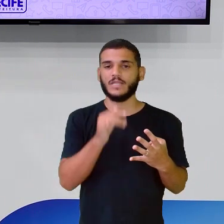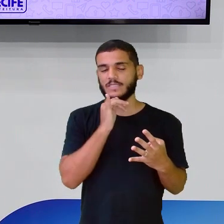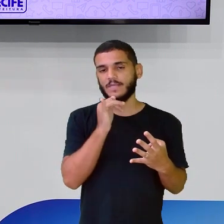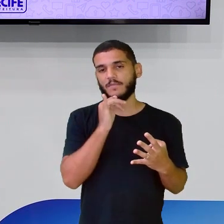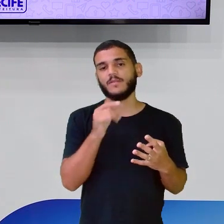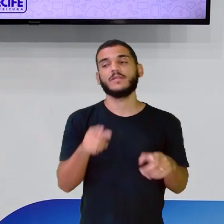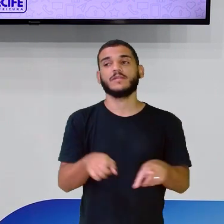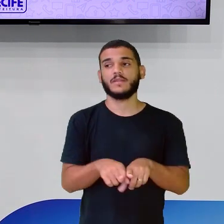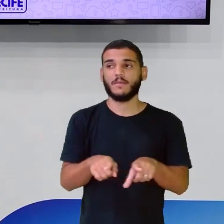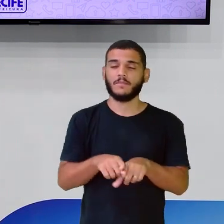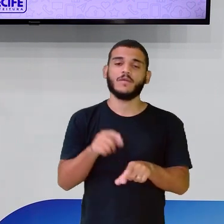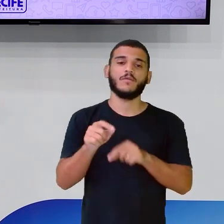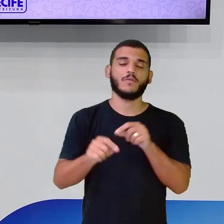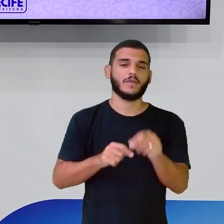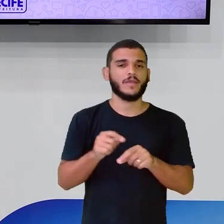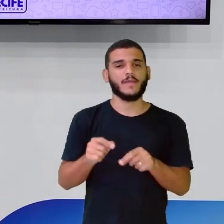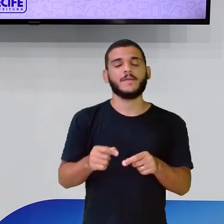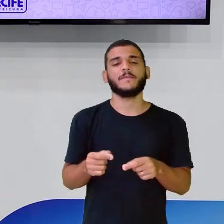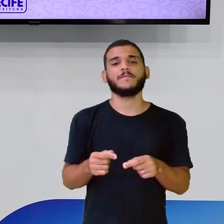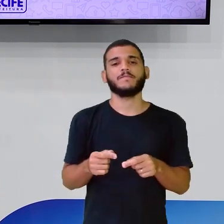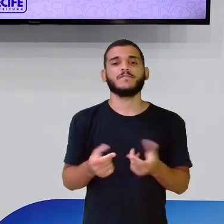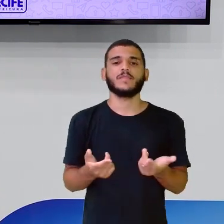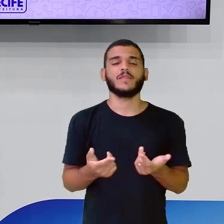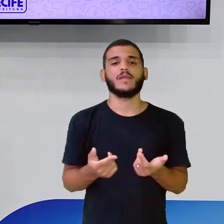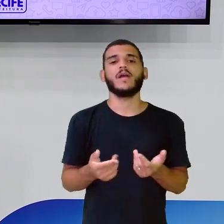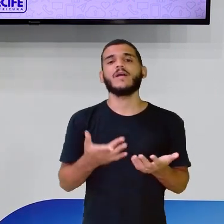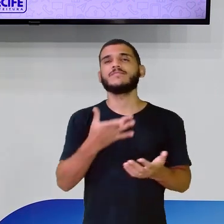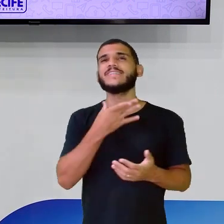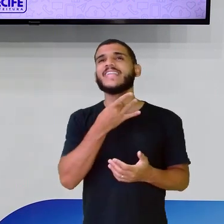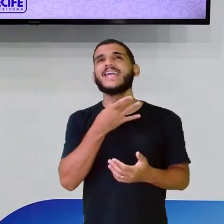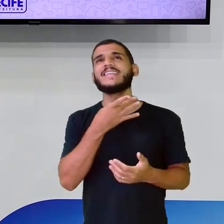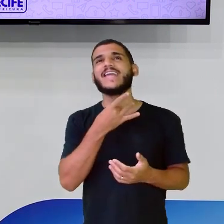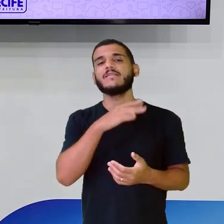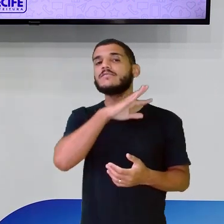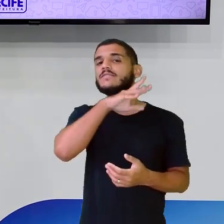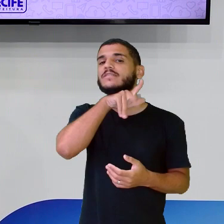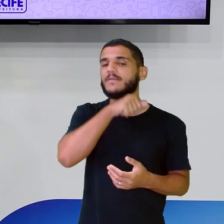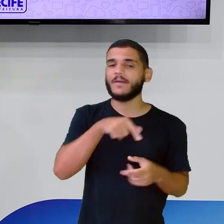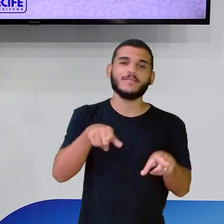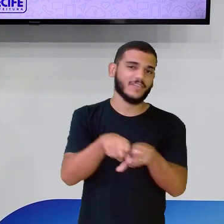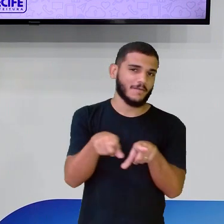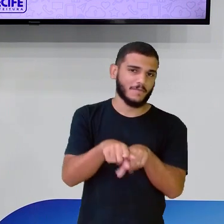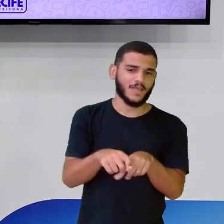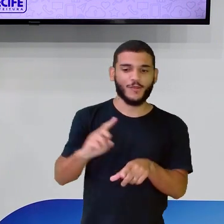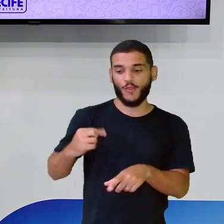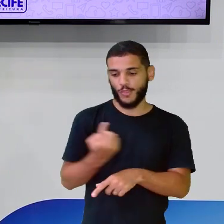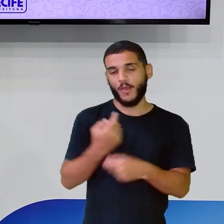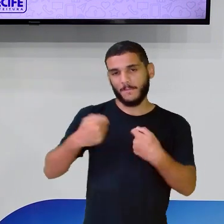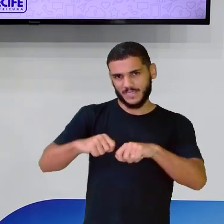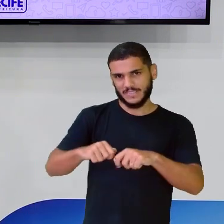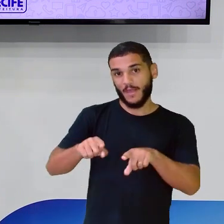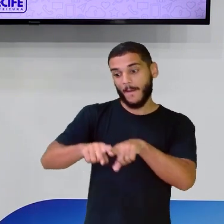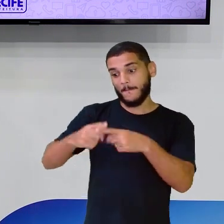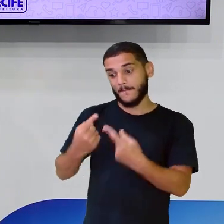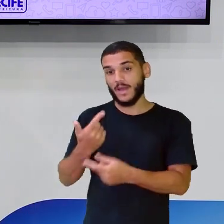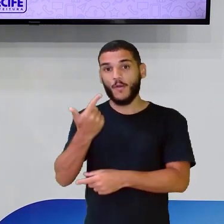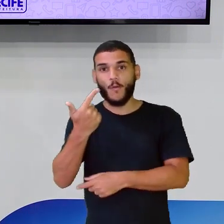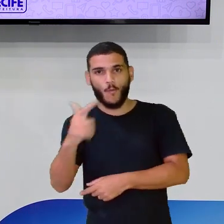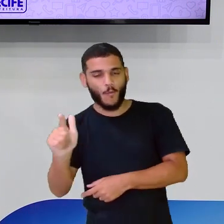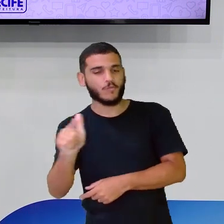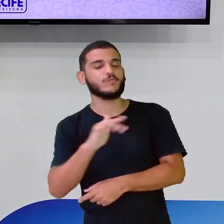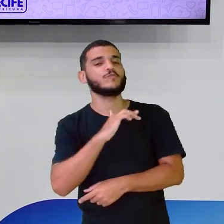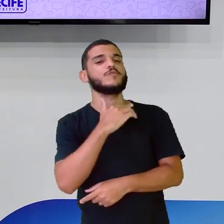a dessedentação de animais. Não é só a gente que precisa da água, os outros seres